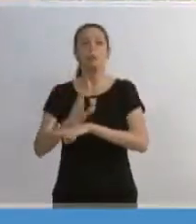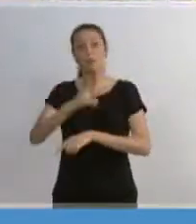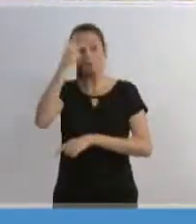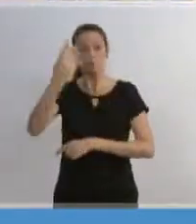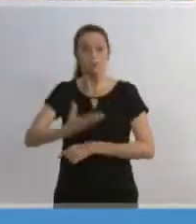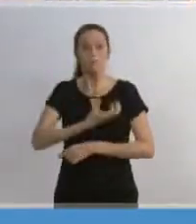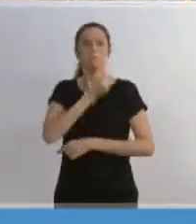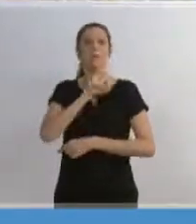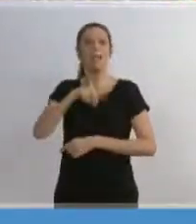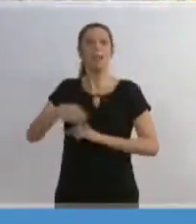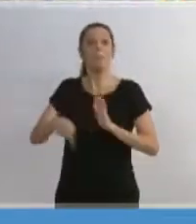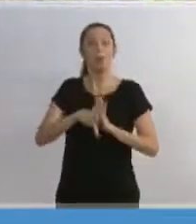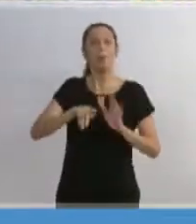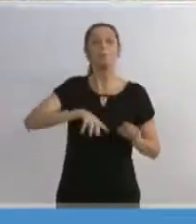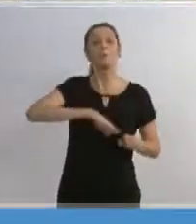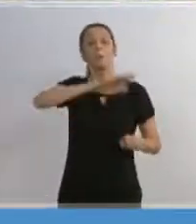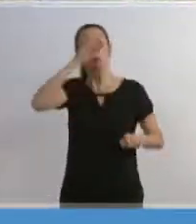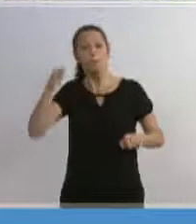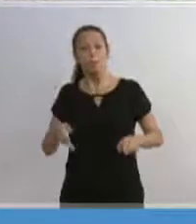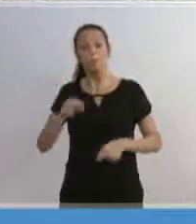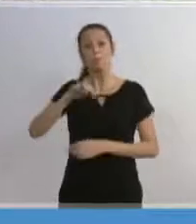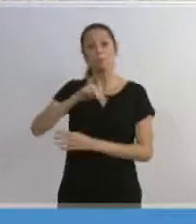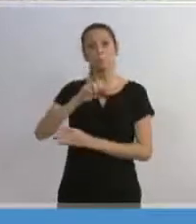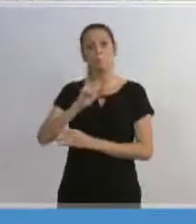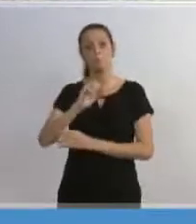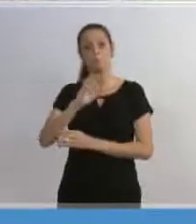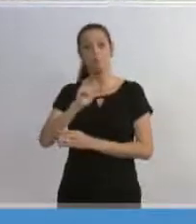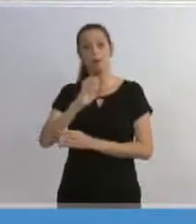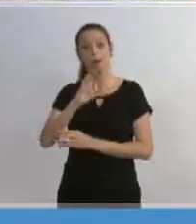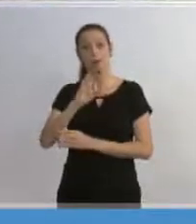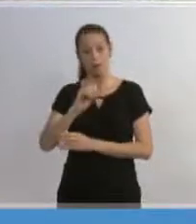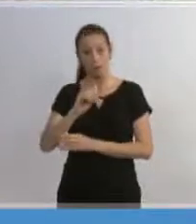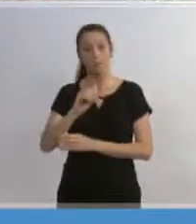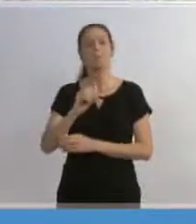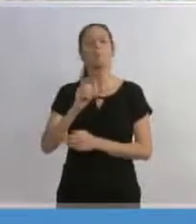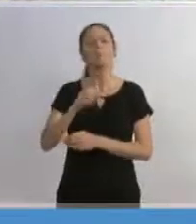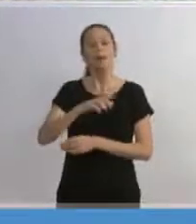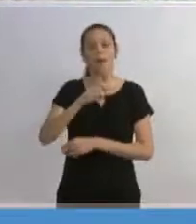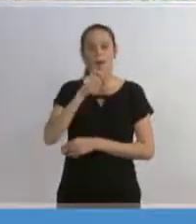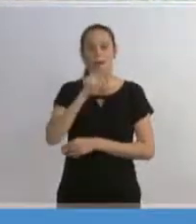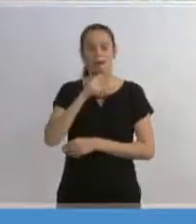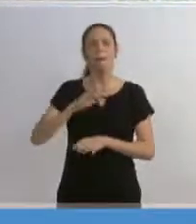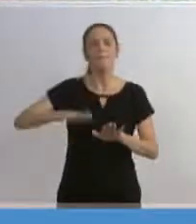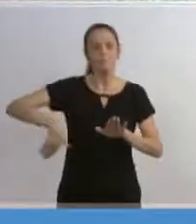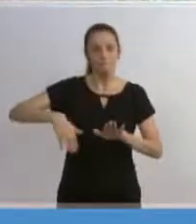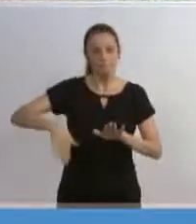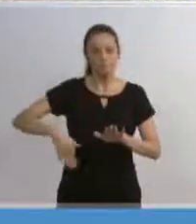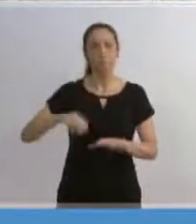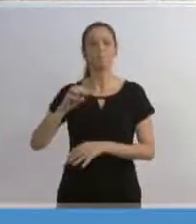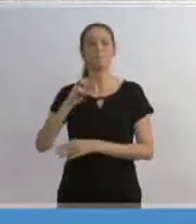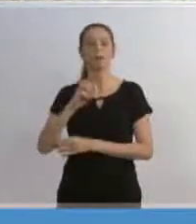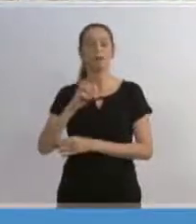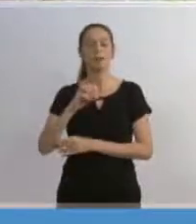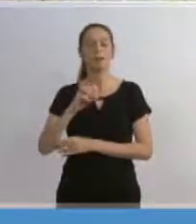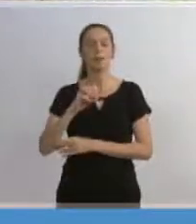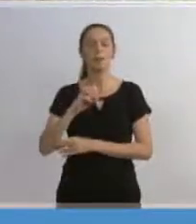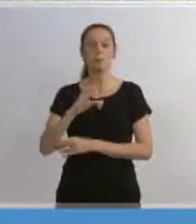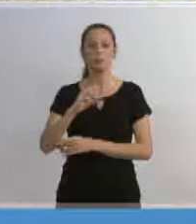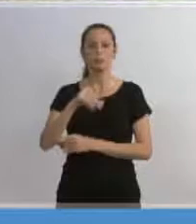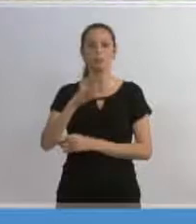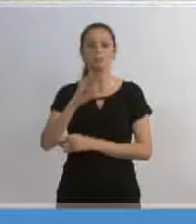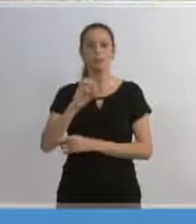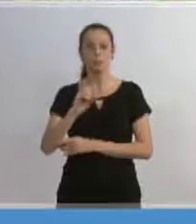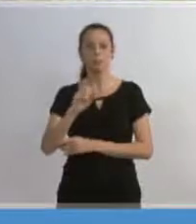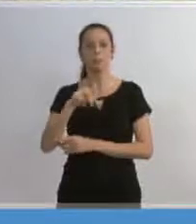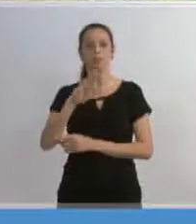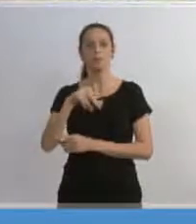Morro do Macaco, certo? Lá na praia de Canto Grande. Para quem não sabe, isso é região de Bombinhas, Bombinhas,